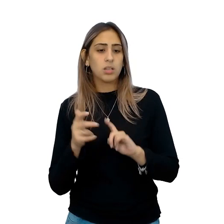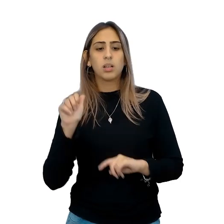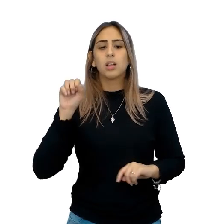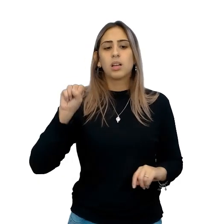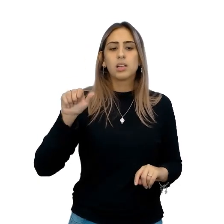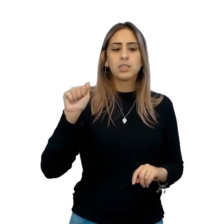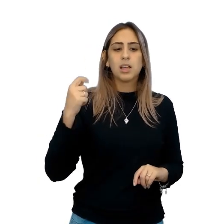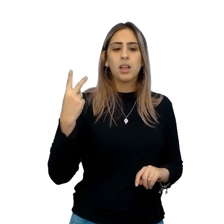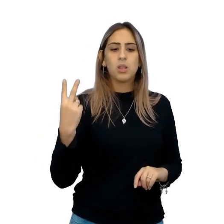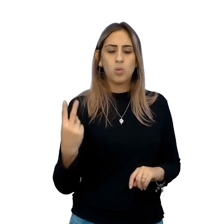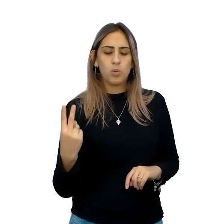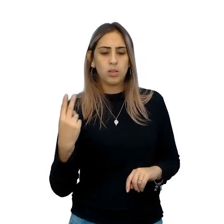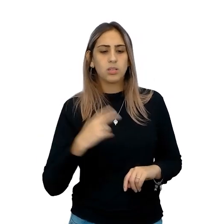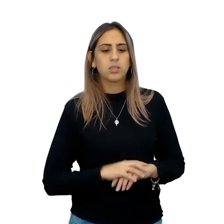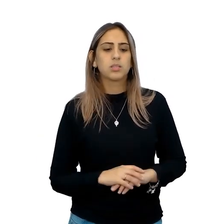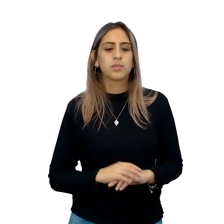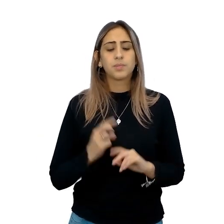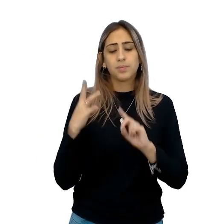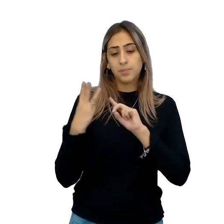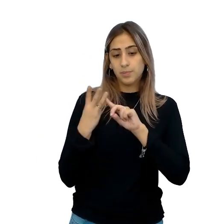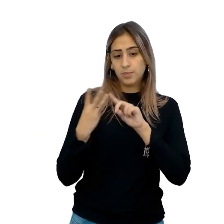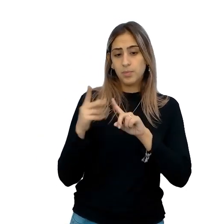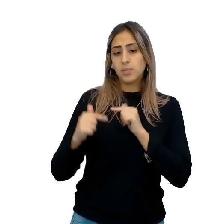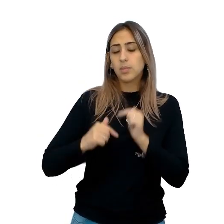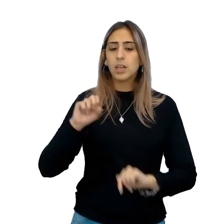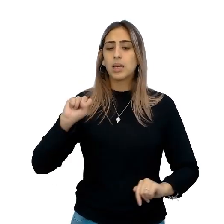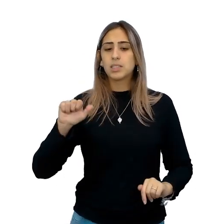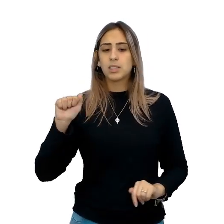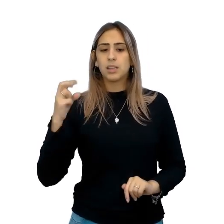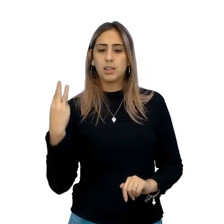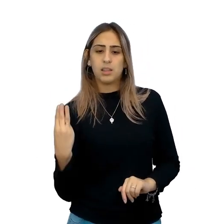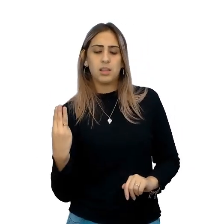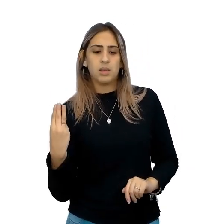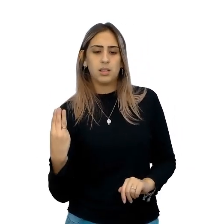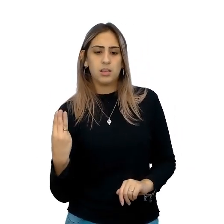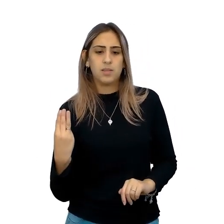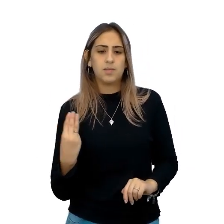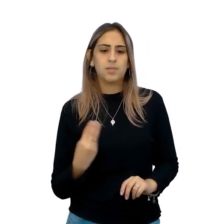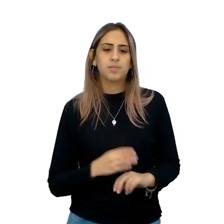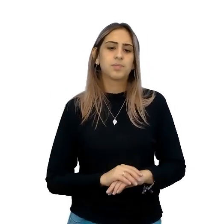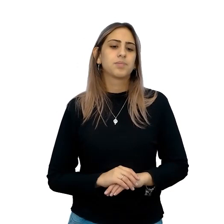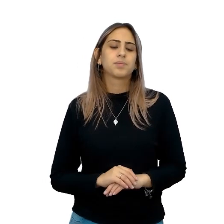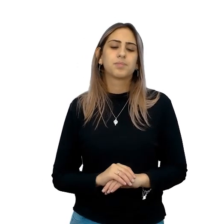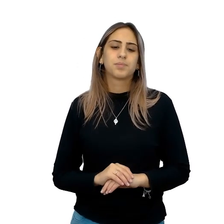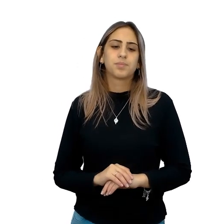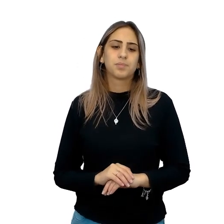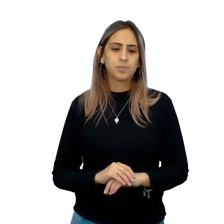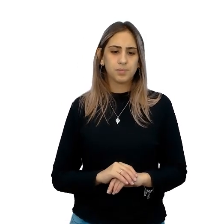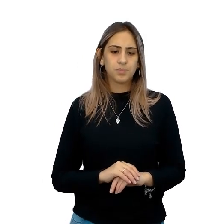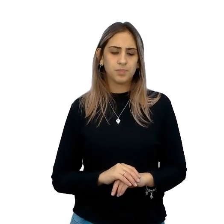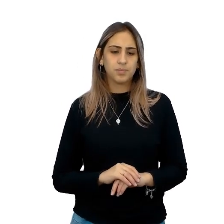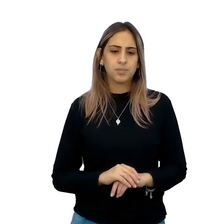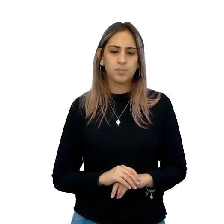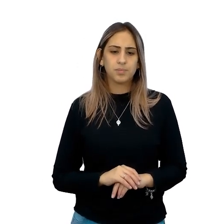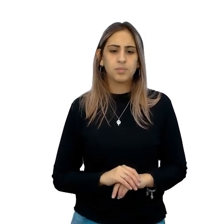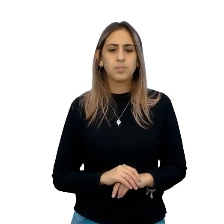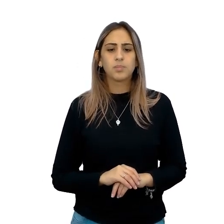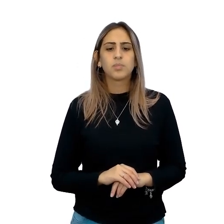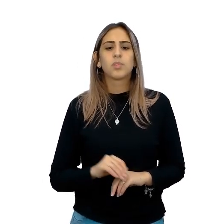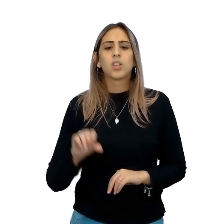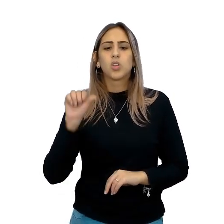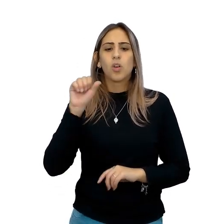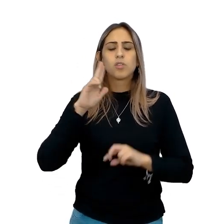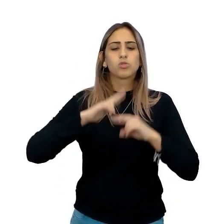a SA2 e na terceira duplinha a gente vai trabalhar com a sequência de atividade 3. No finzinho, lá em 9 de